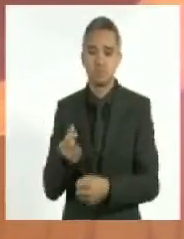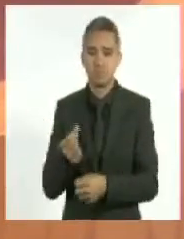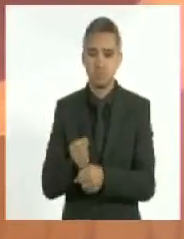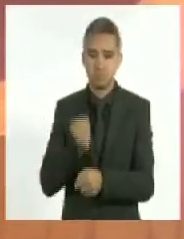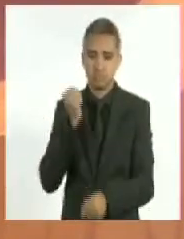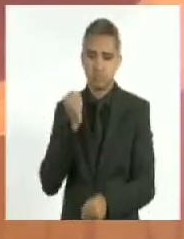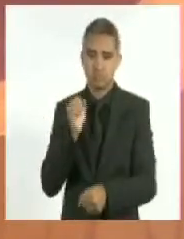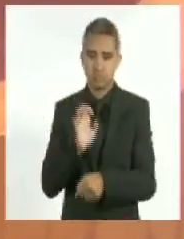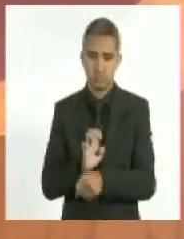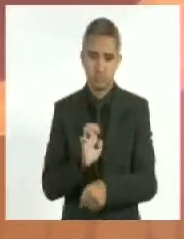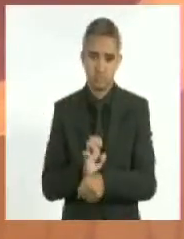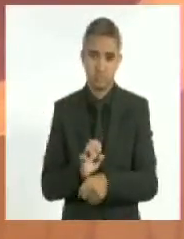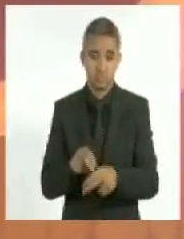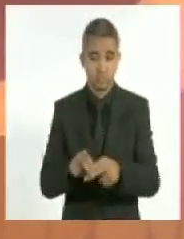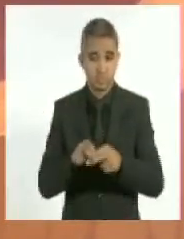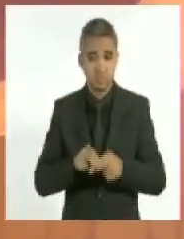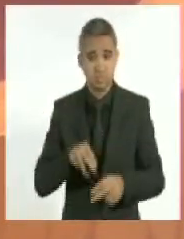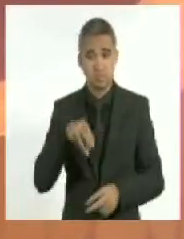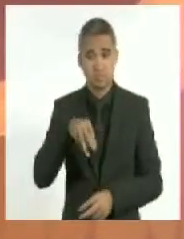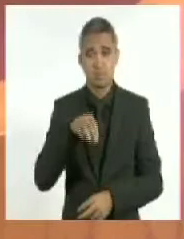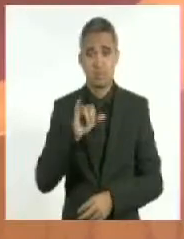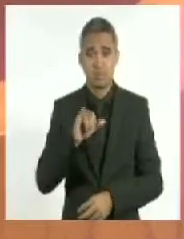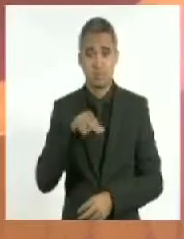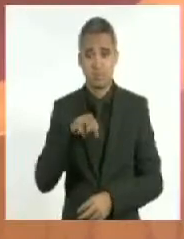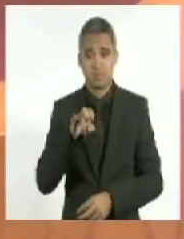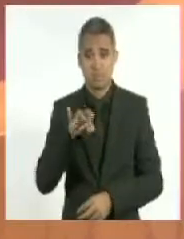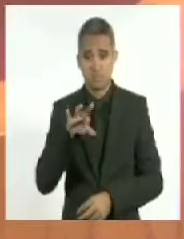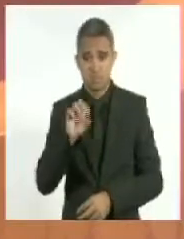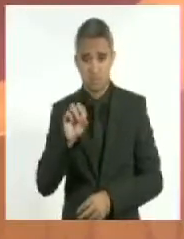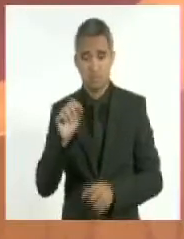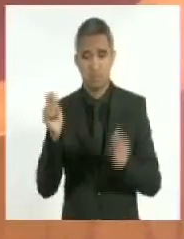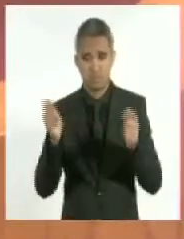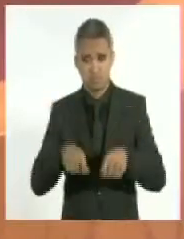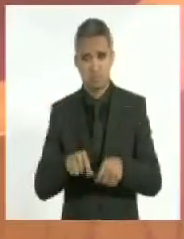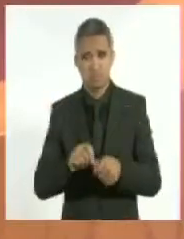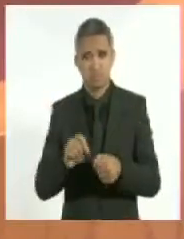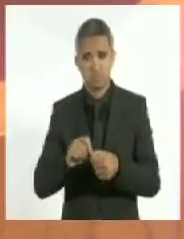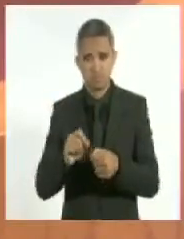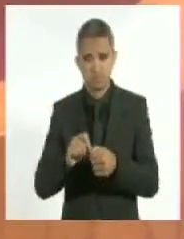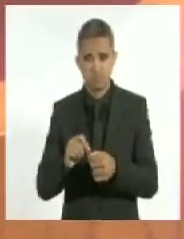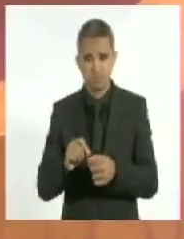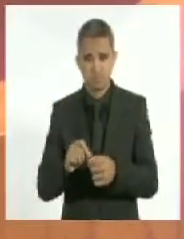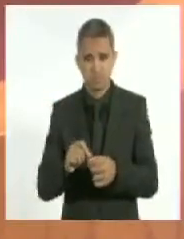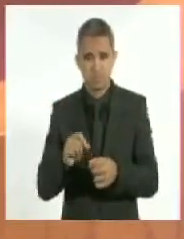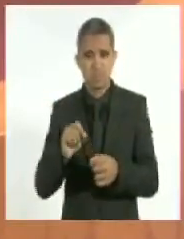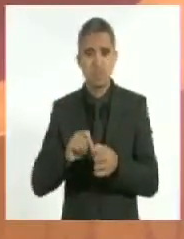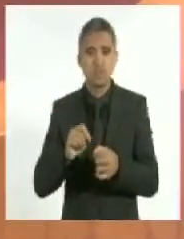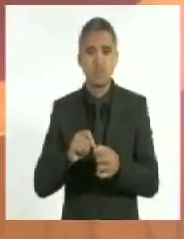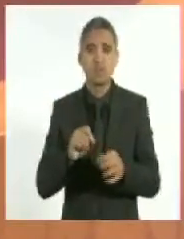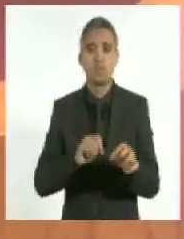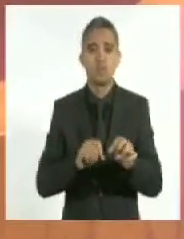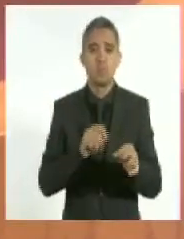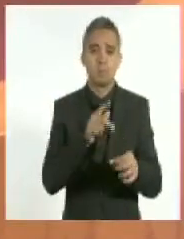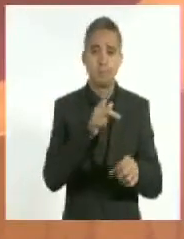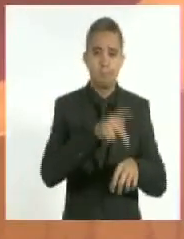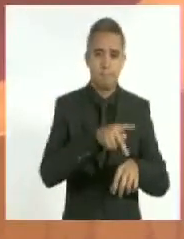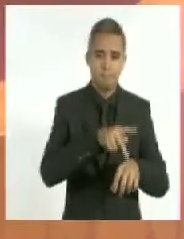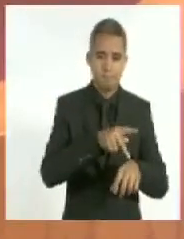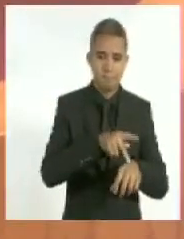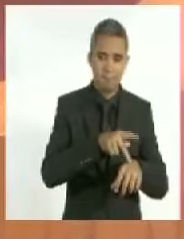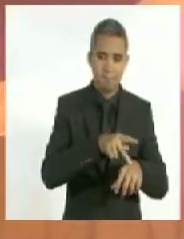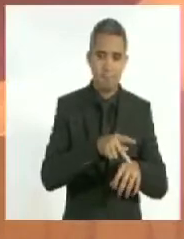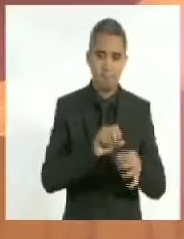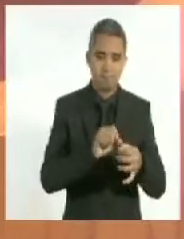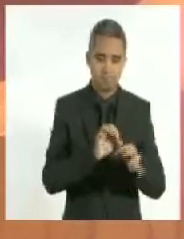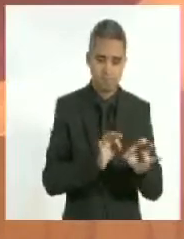a produção desse minério for verticalizada, por exemplo, o minério de ferro for feito pellets, diminui essa taxa.